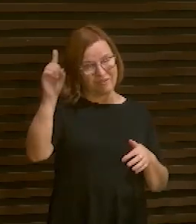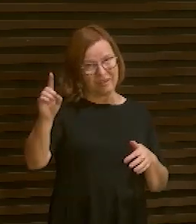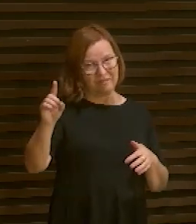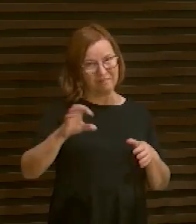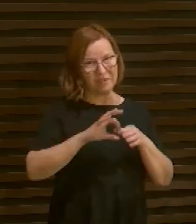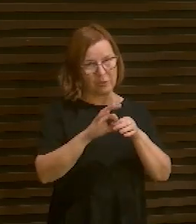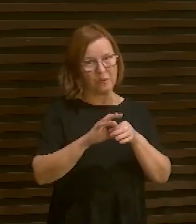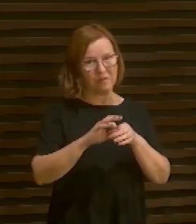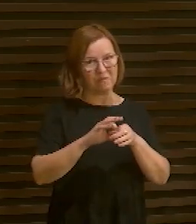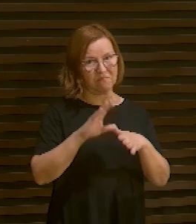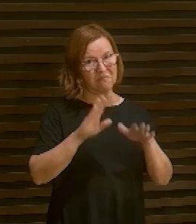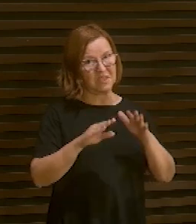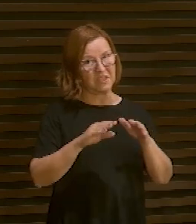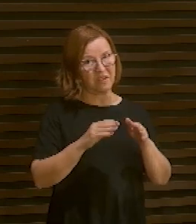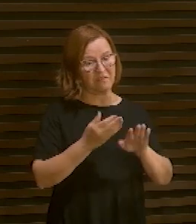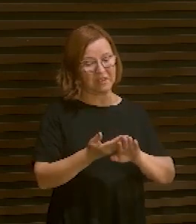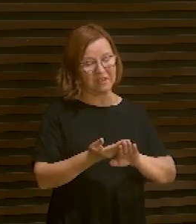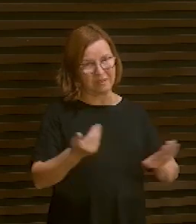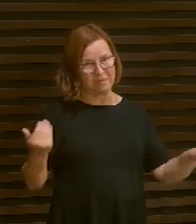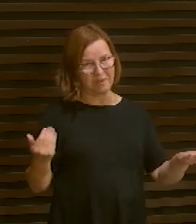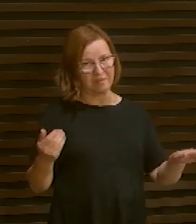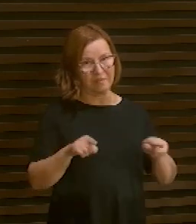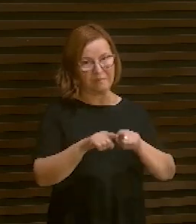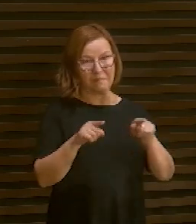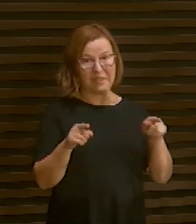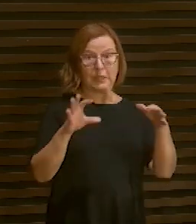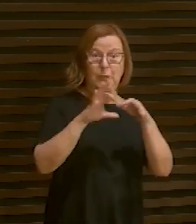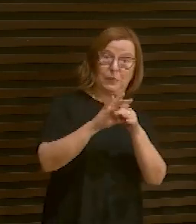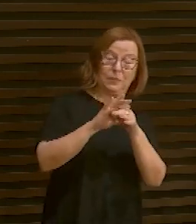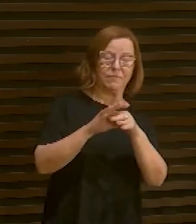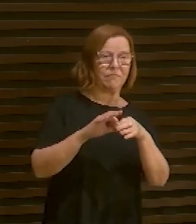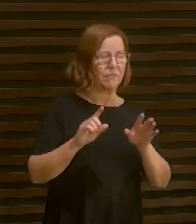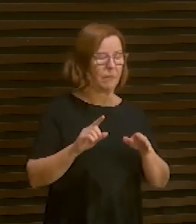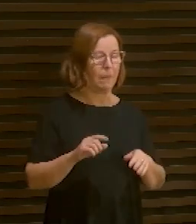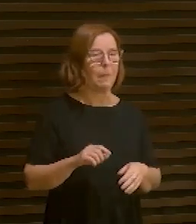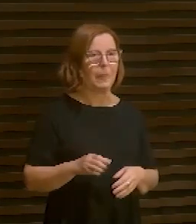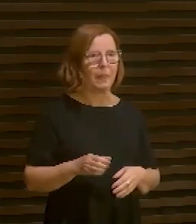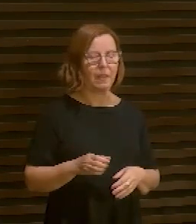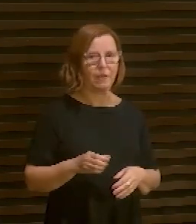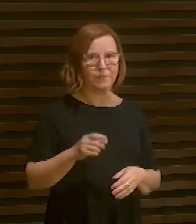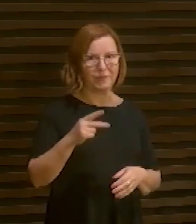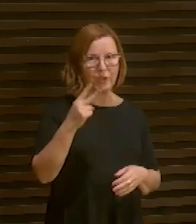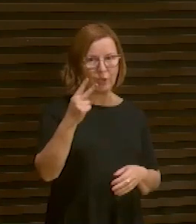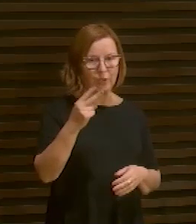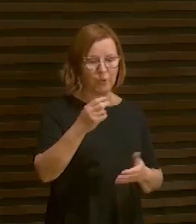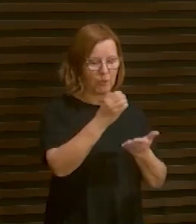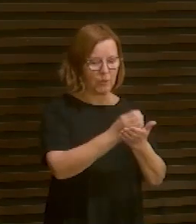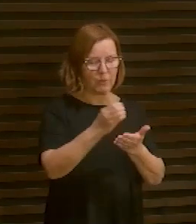Mas na união não dá para separar. Eu pego 2 copos aqui, um de leite e um